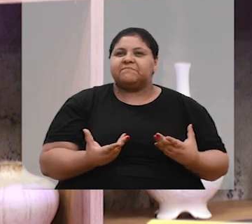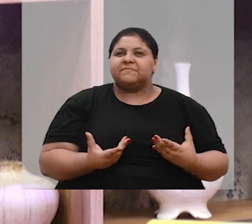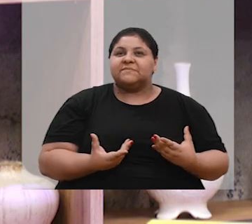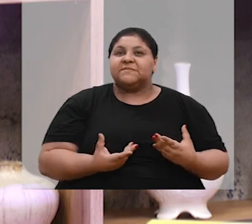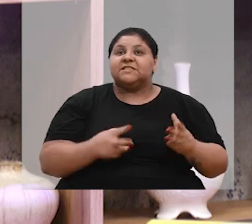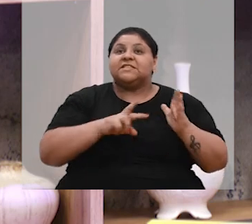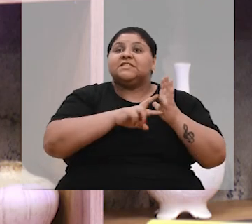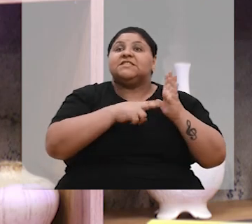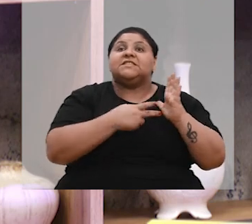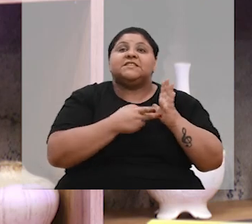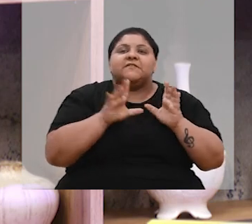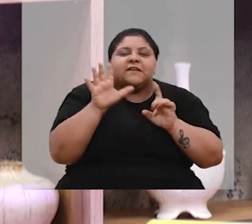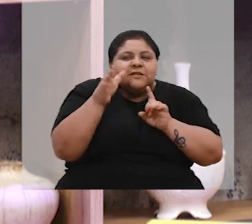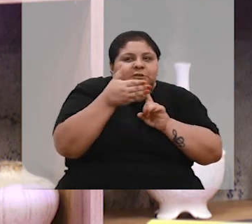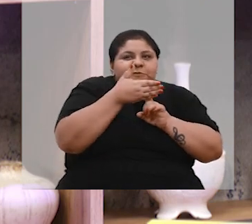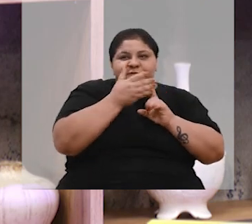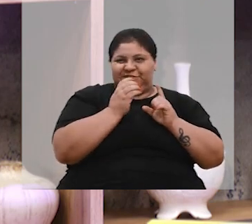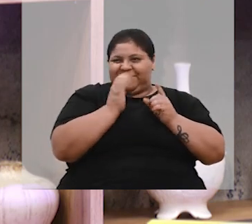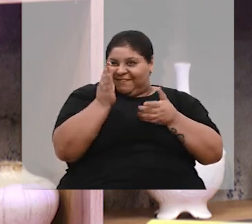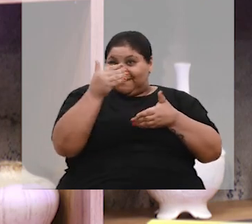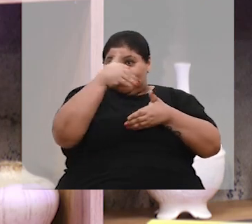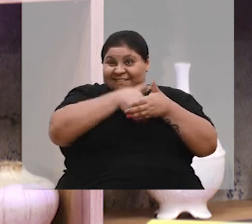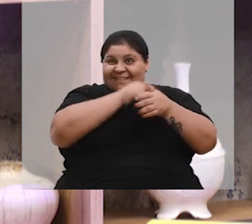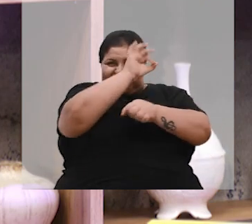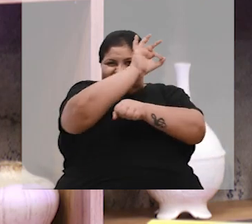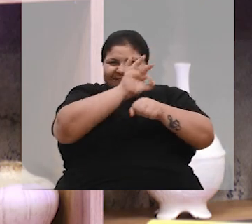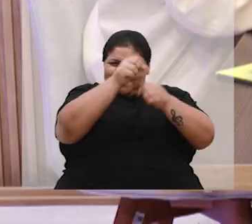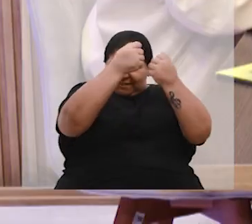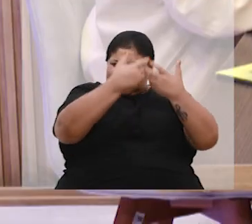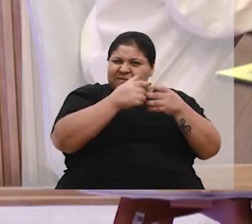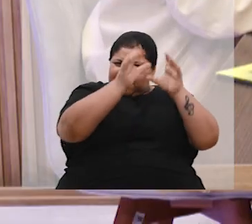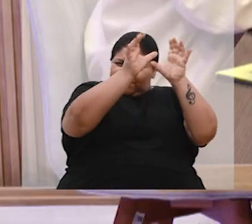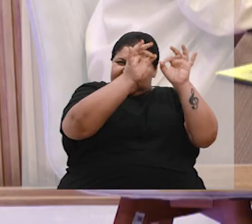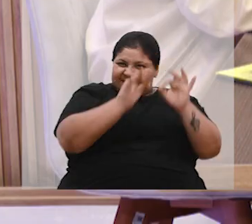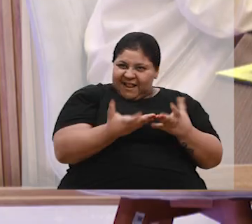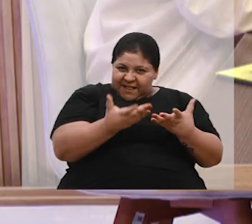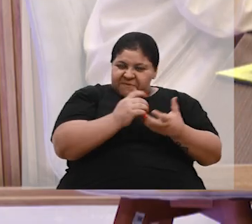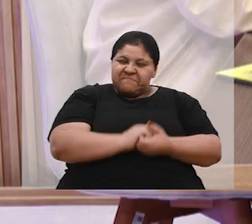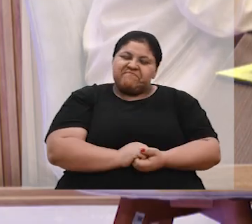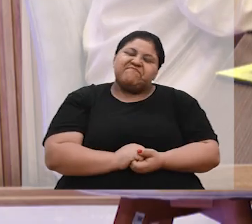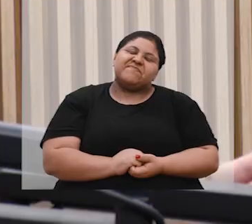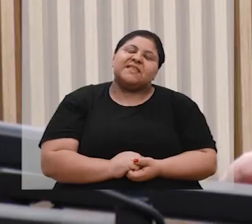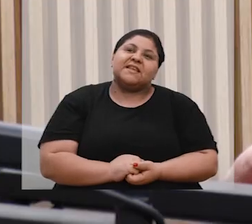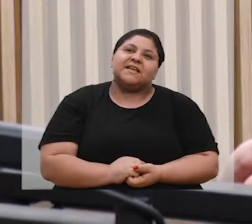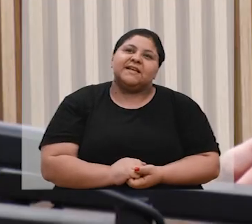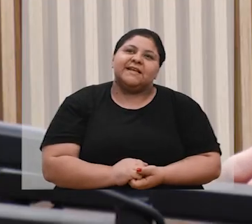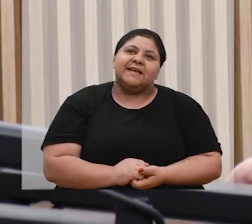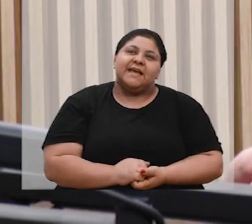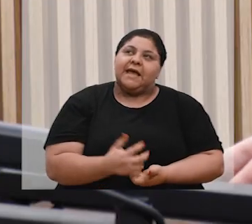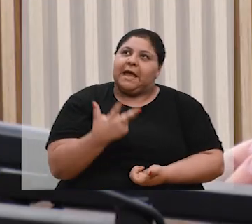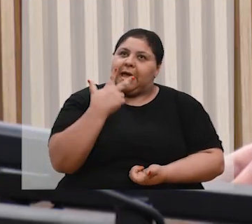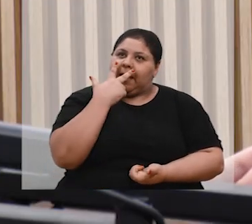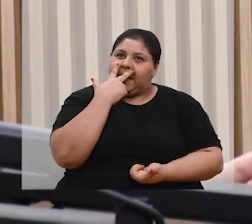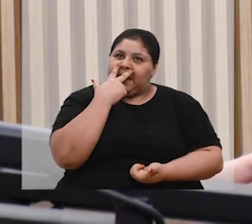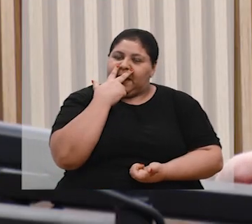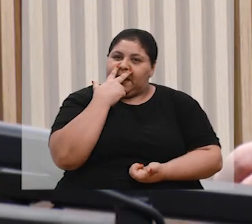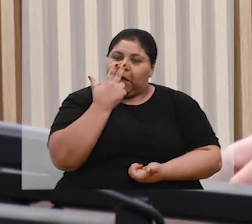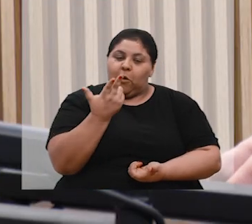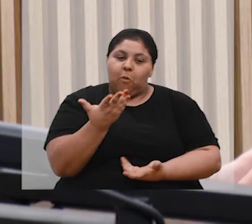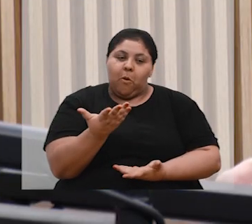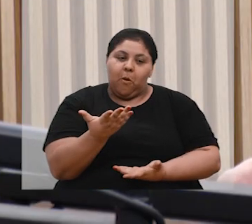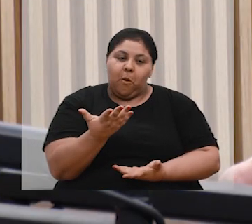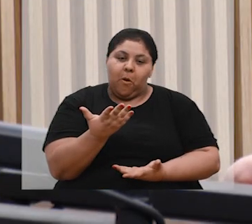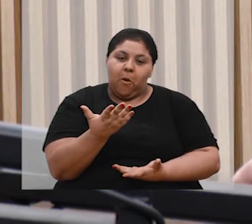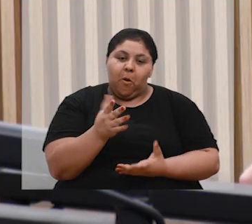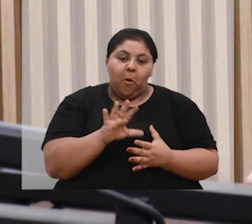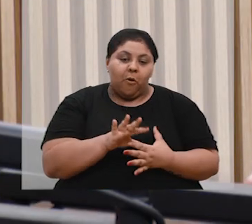desses significados ocultos na arquitetura. Conta um pouquinho para nós dos detalhes, assim. Há um espírito da obra que